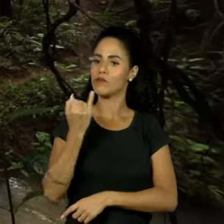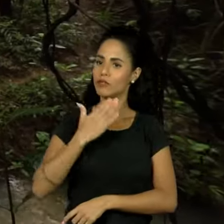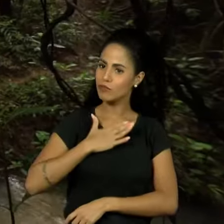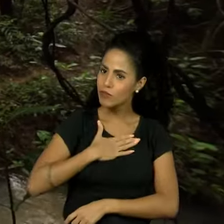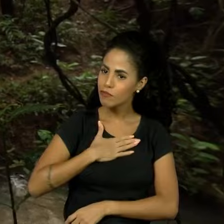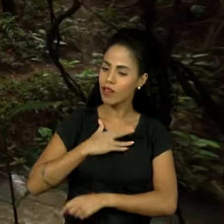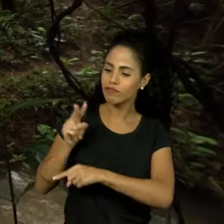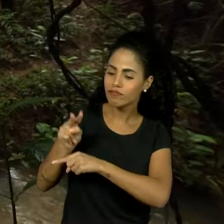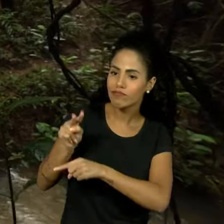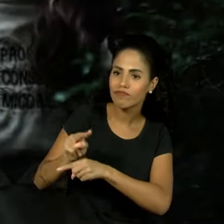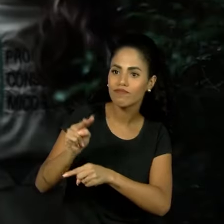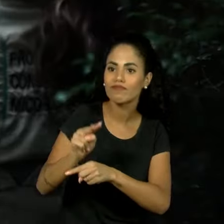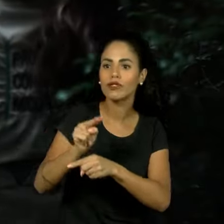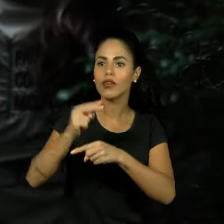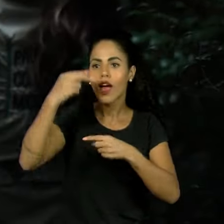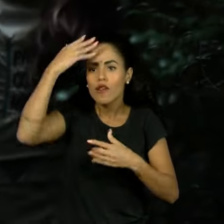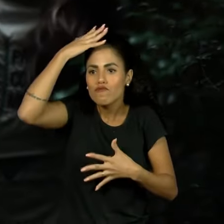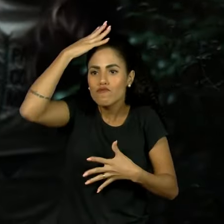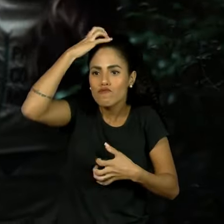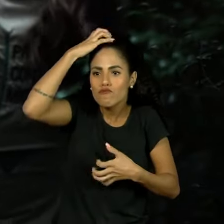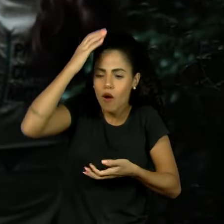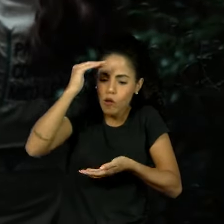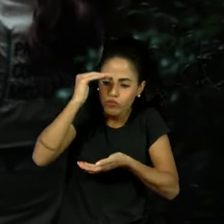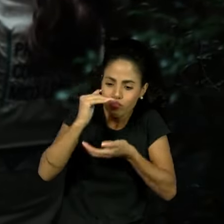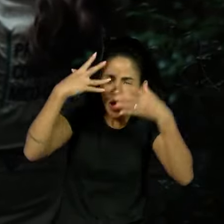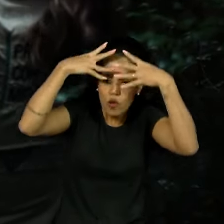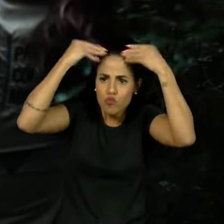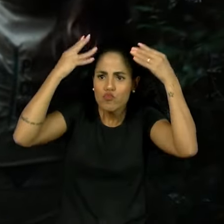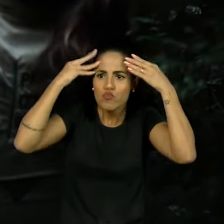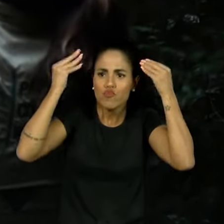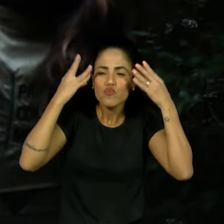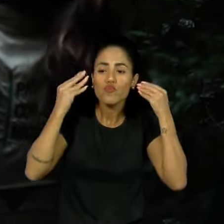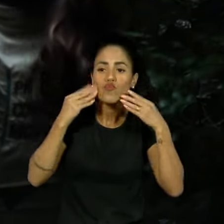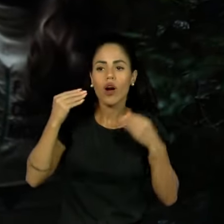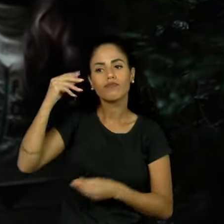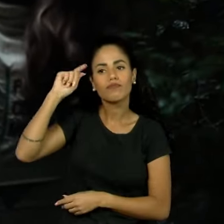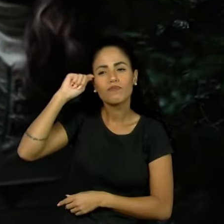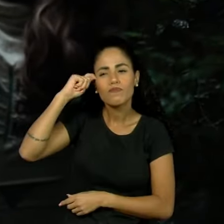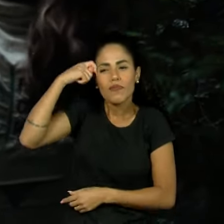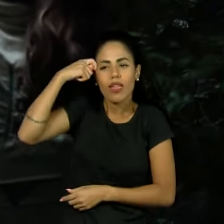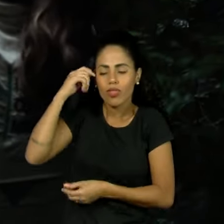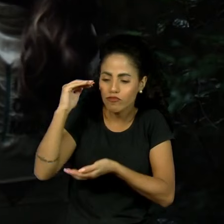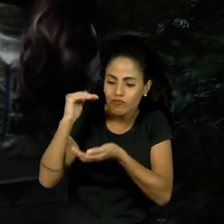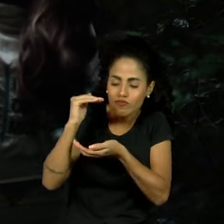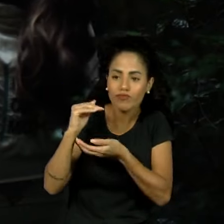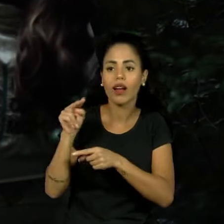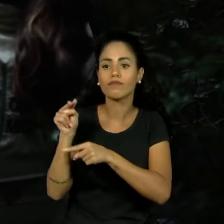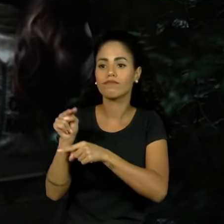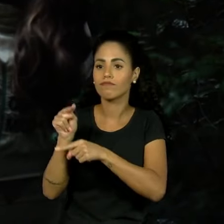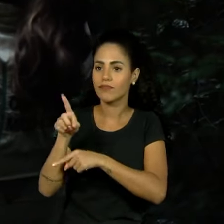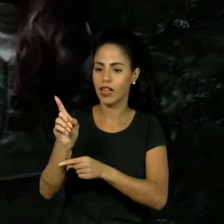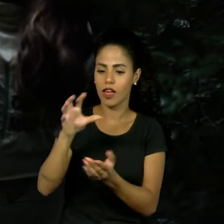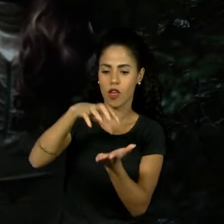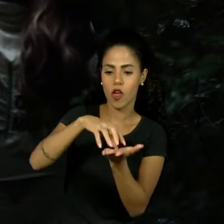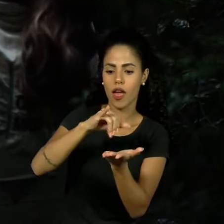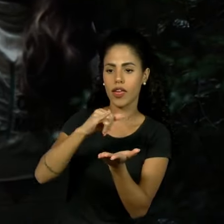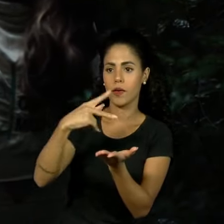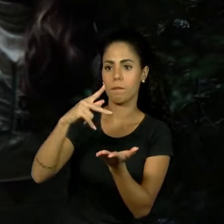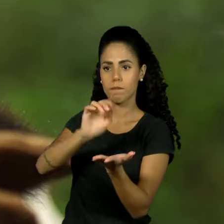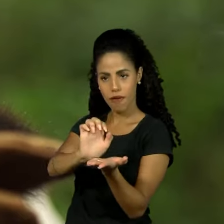de Conservação do Mico-Leão Preto, ele é o projeto do IP que originou o IP, o Instituto de